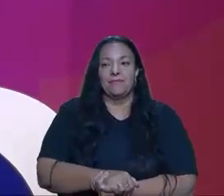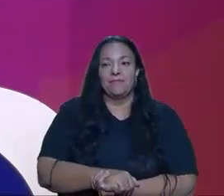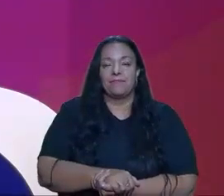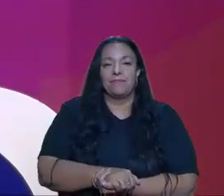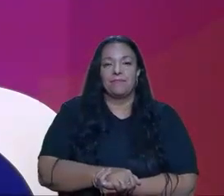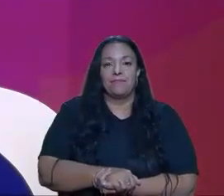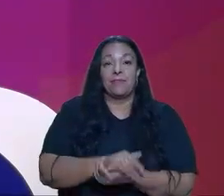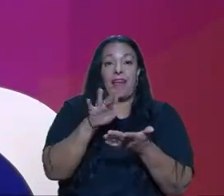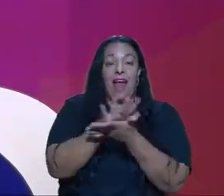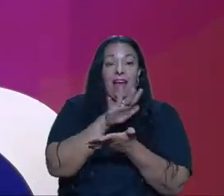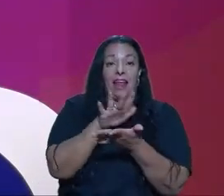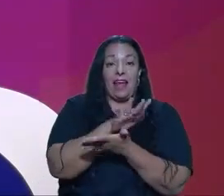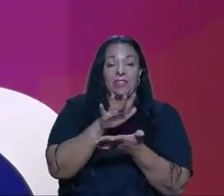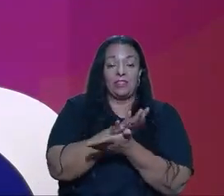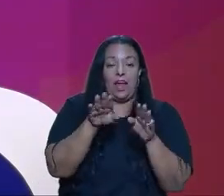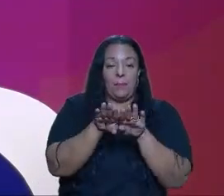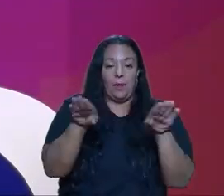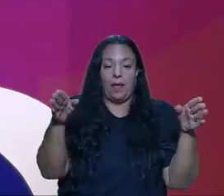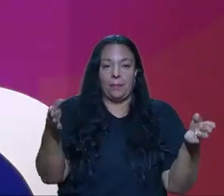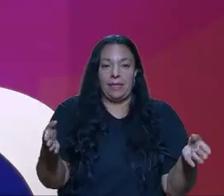Estão no Araxá Põe à Mesa.